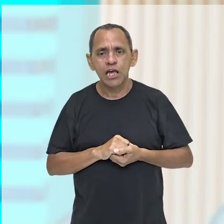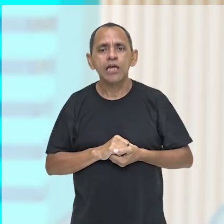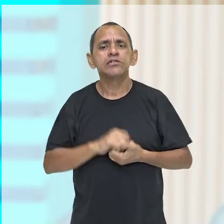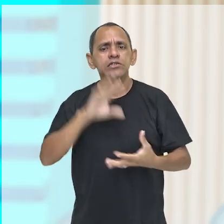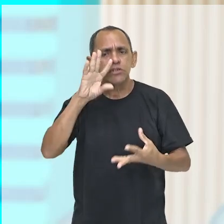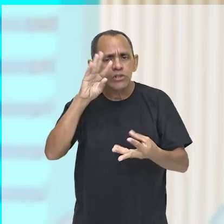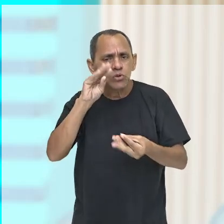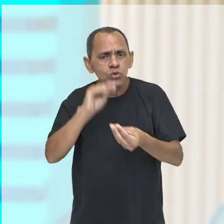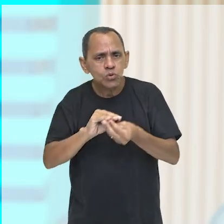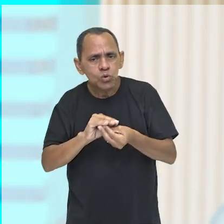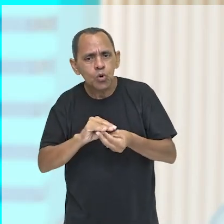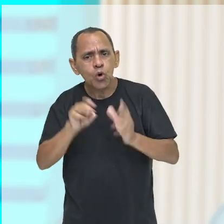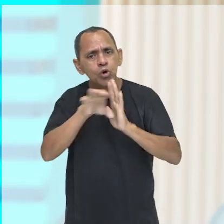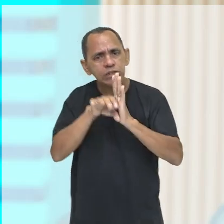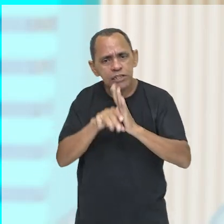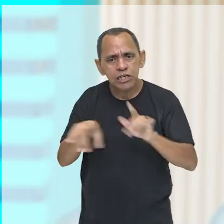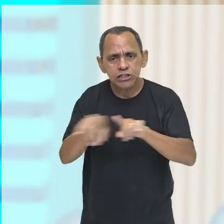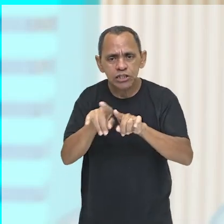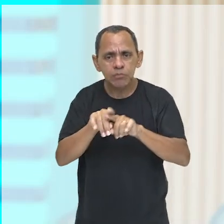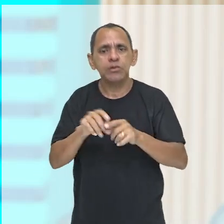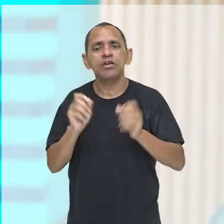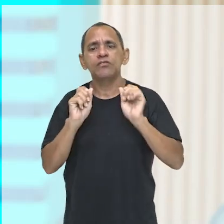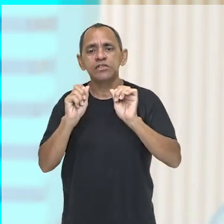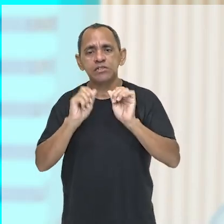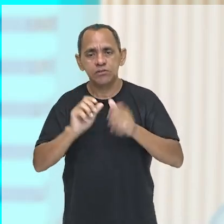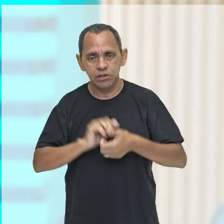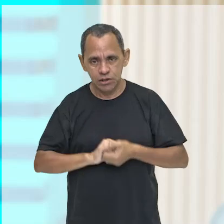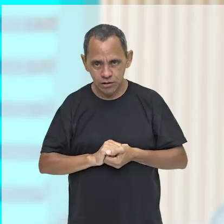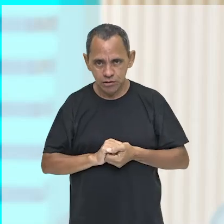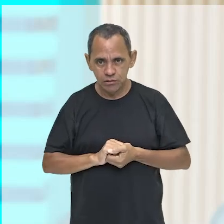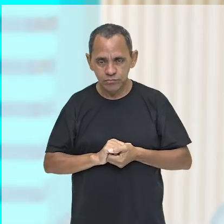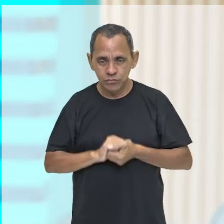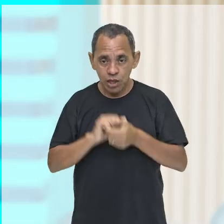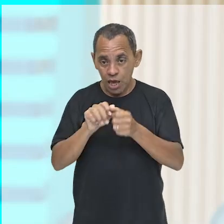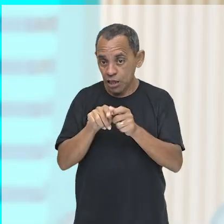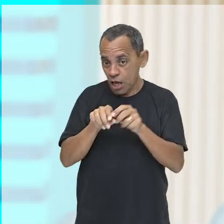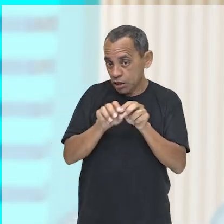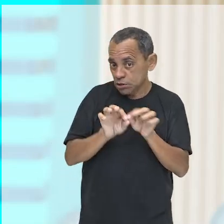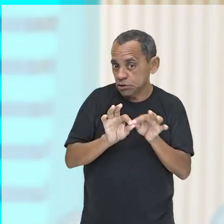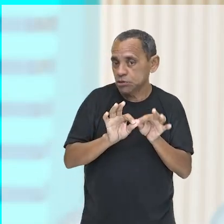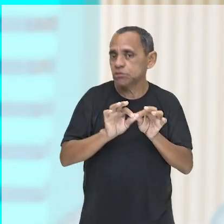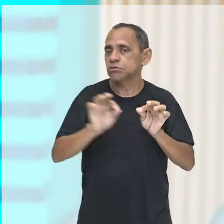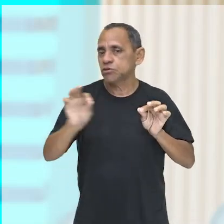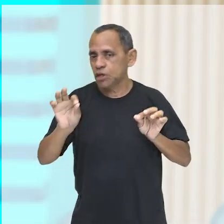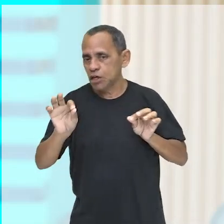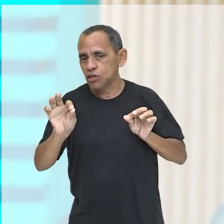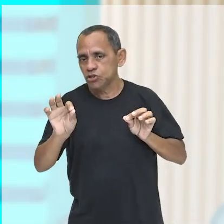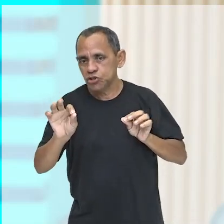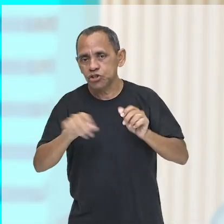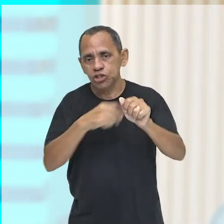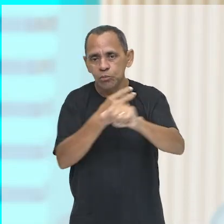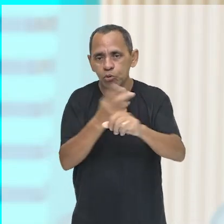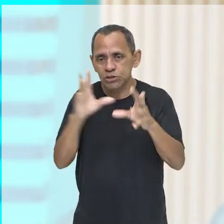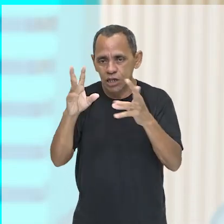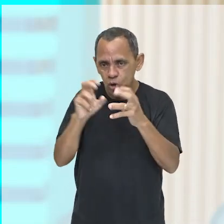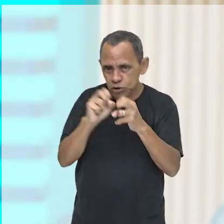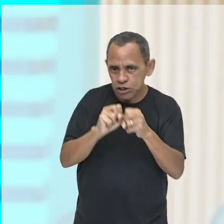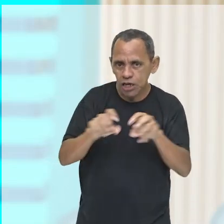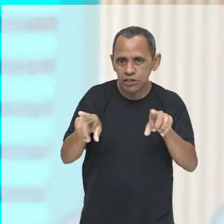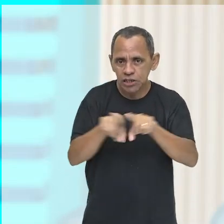de estender e depois ela contrai, seguindo o fluxo, né, do sangue. Então ela ajuda também nesse